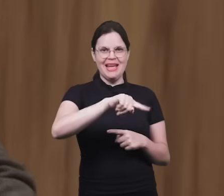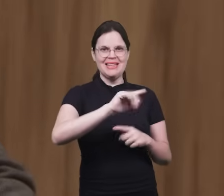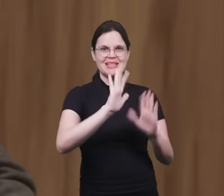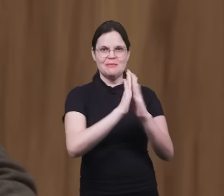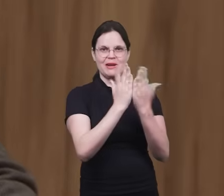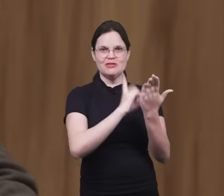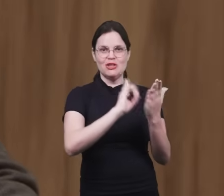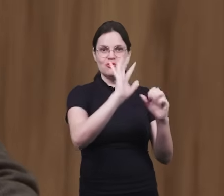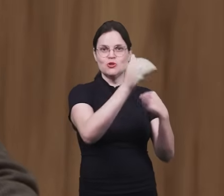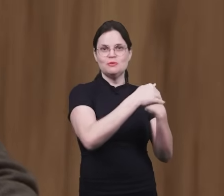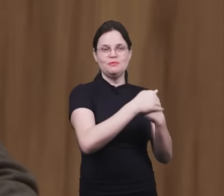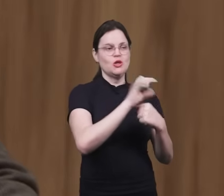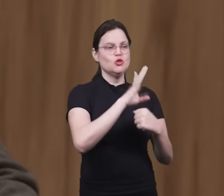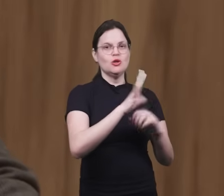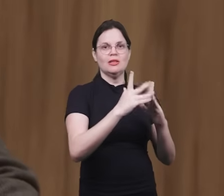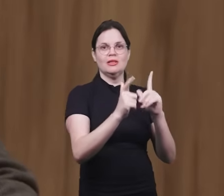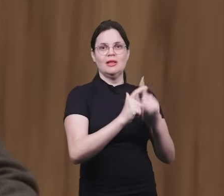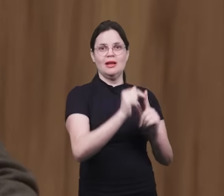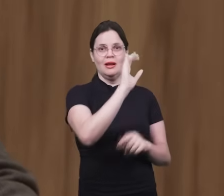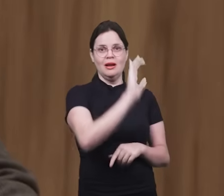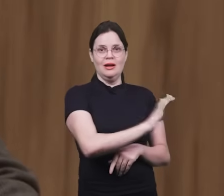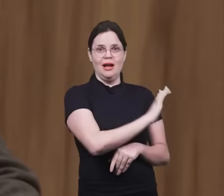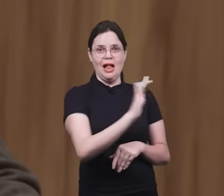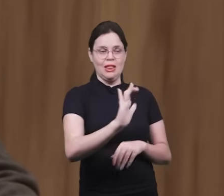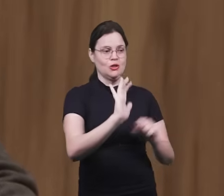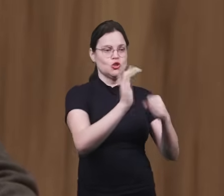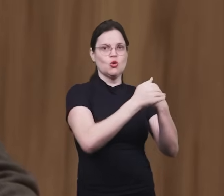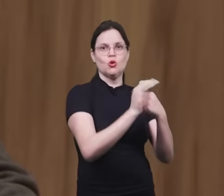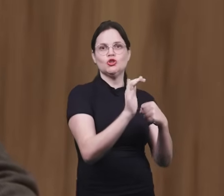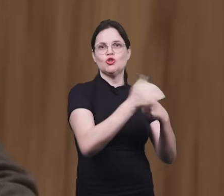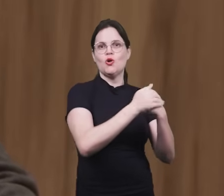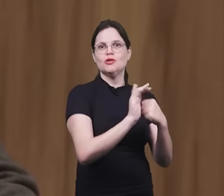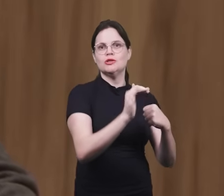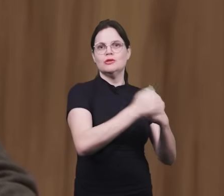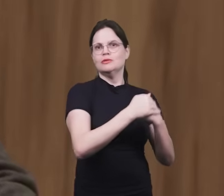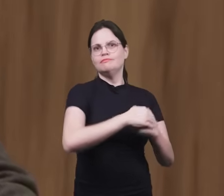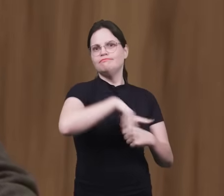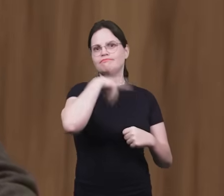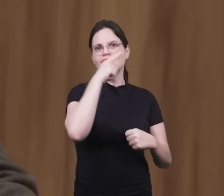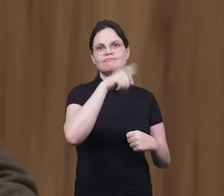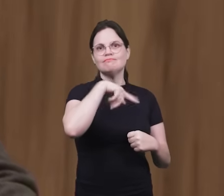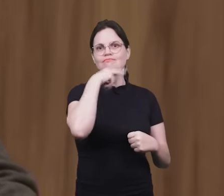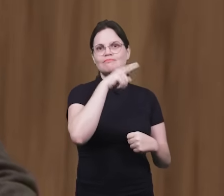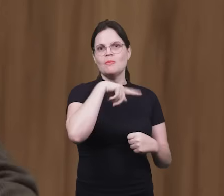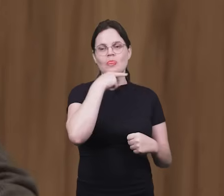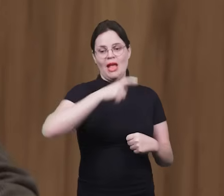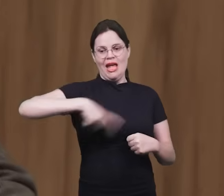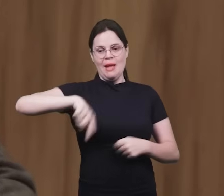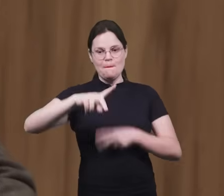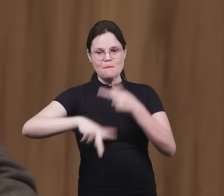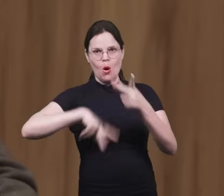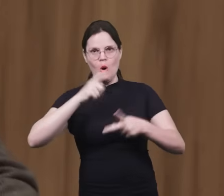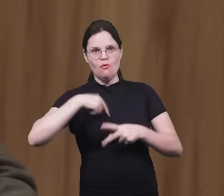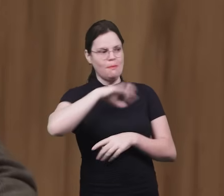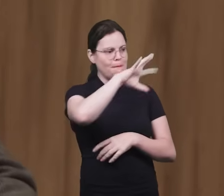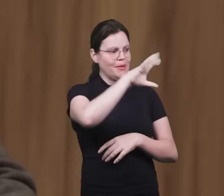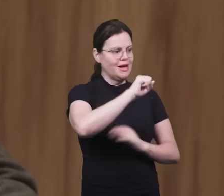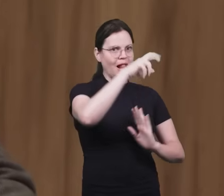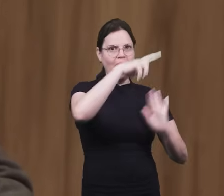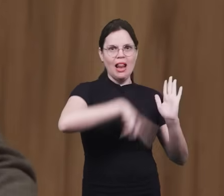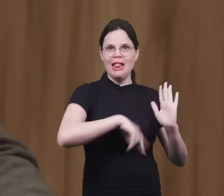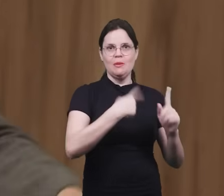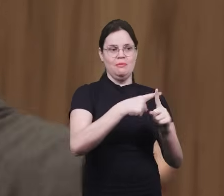os líderes da igreja romana, eles iam tentar ocultar a verdade das pessoas, até para manipular as